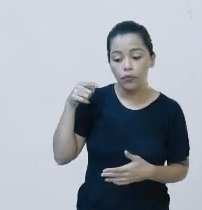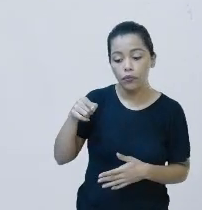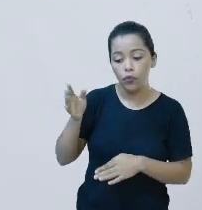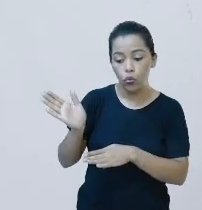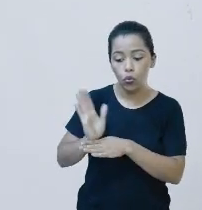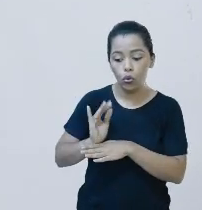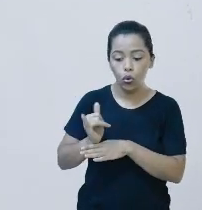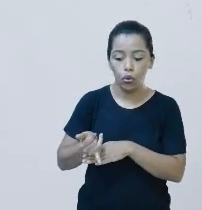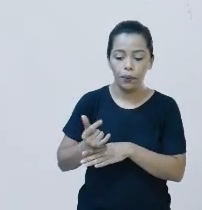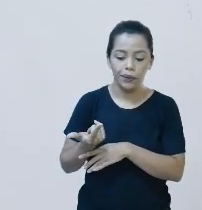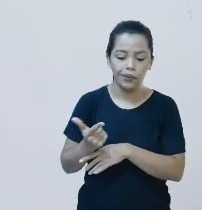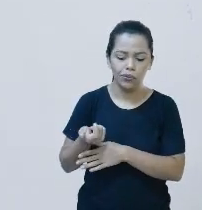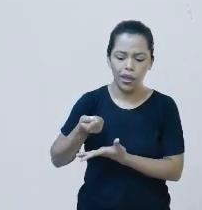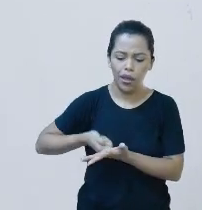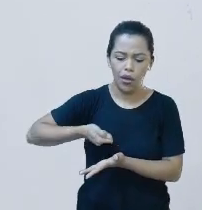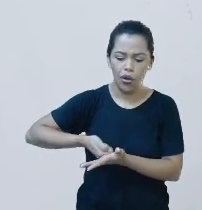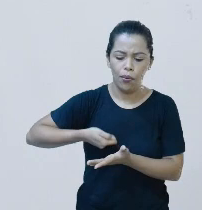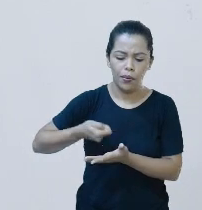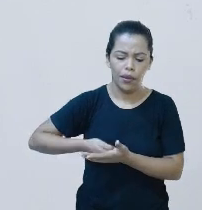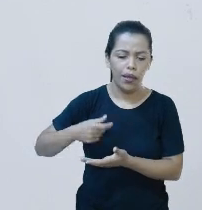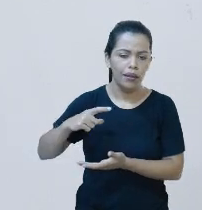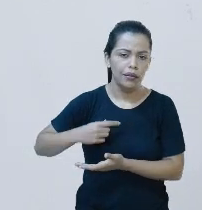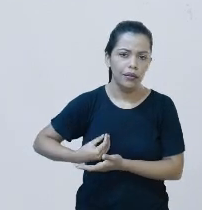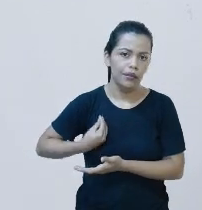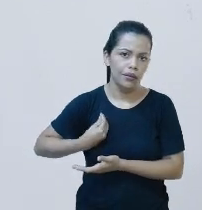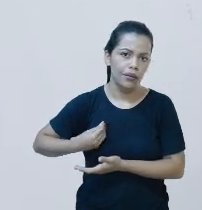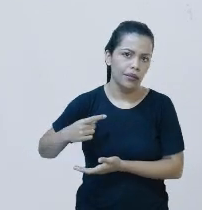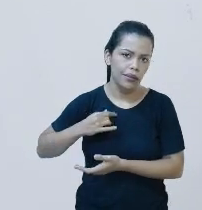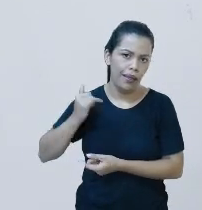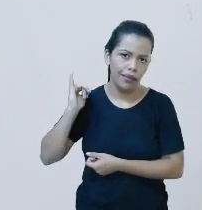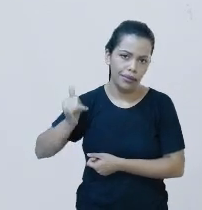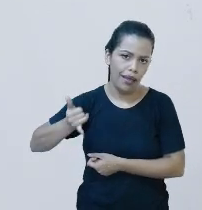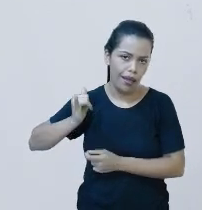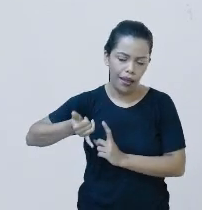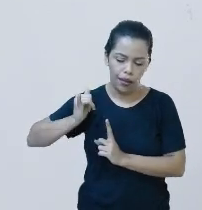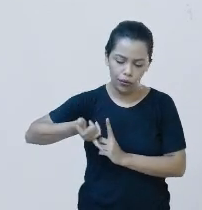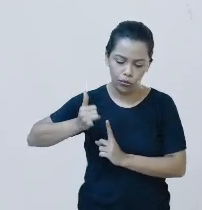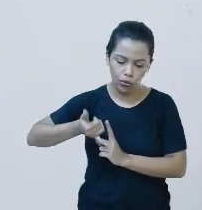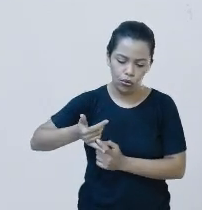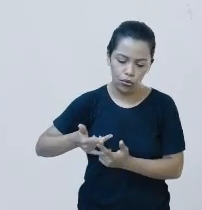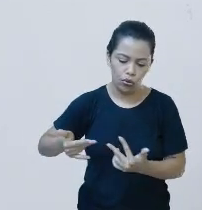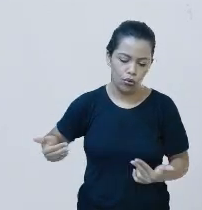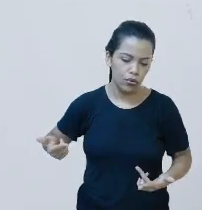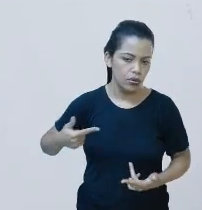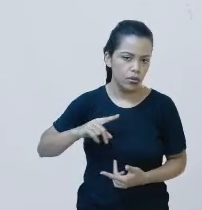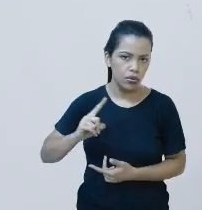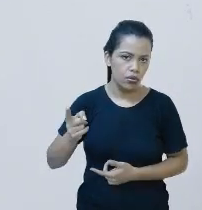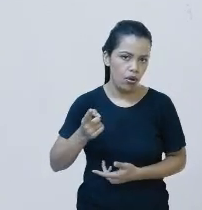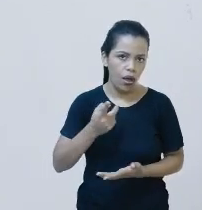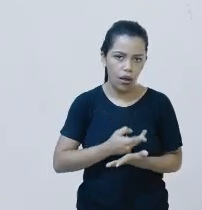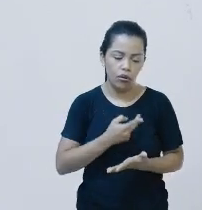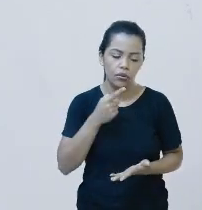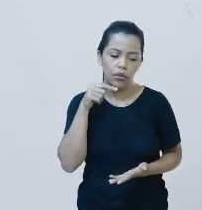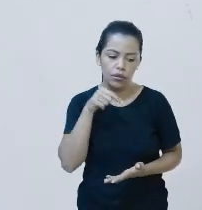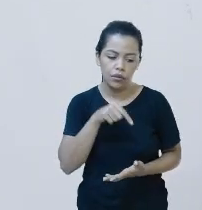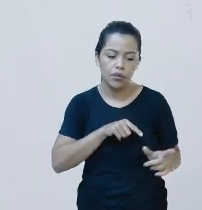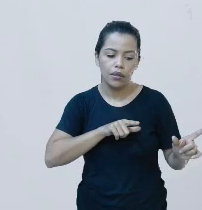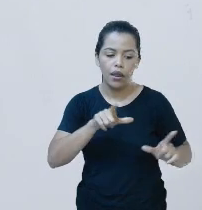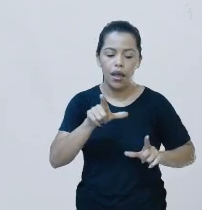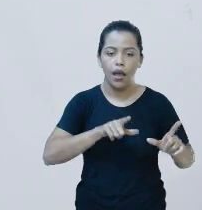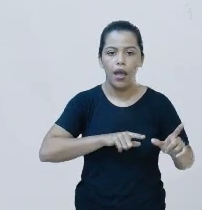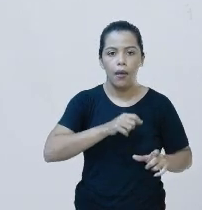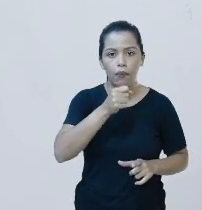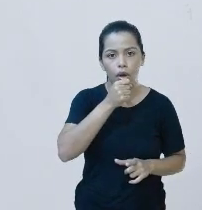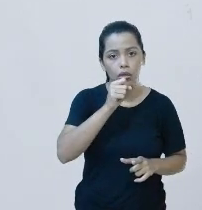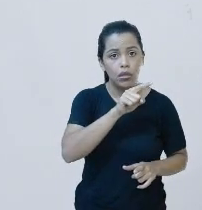a obrigatoriedade da presença de um narrador, coisa que não acontece com a reportagem. Quem já